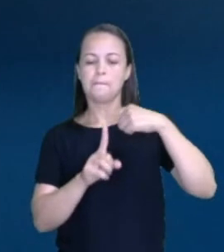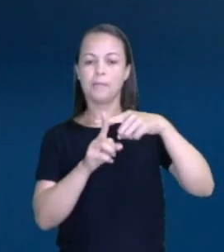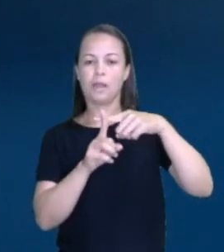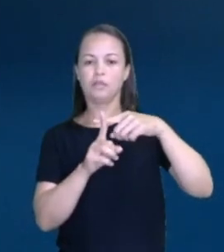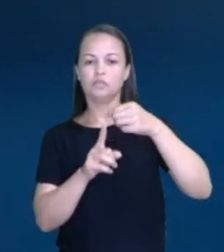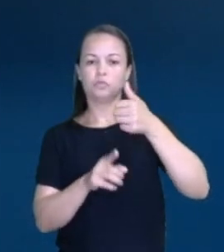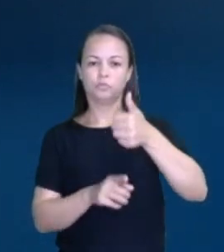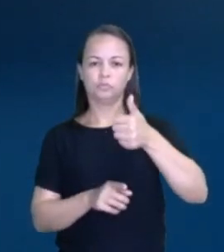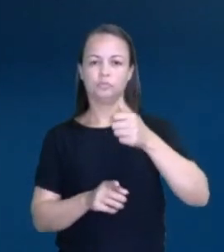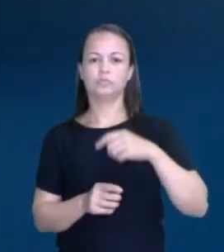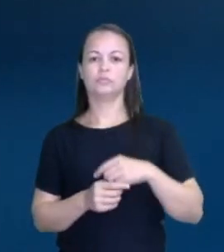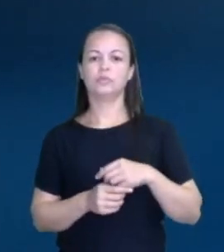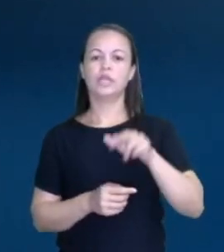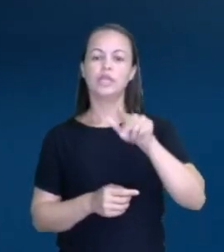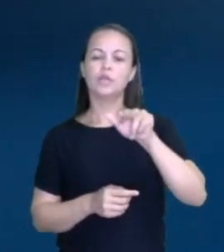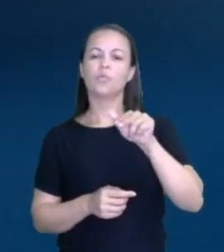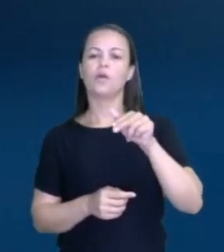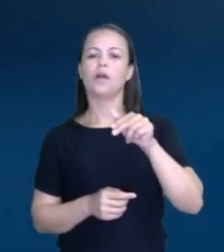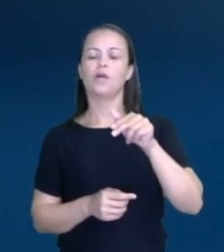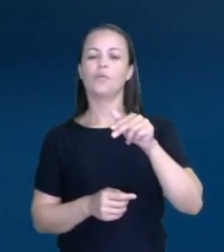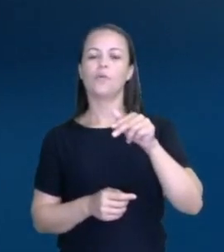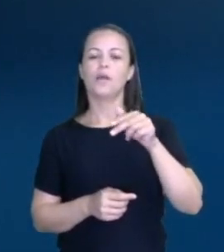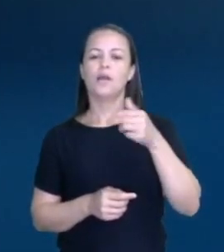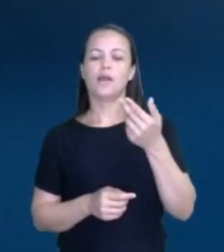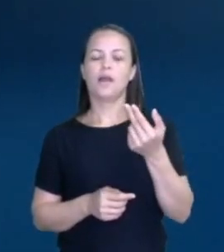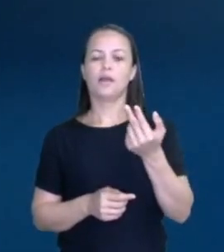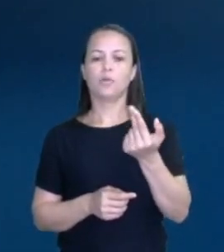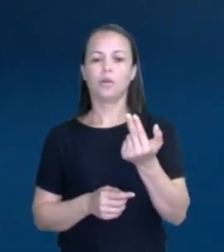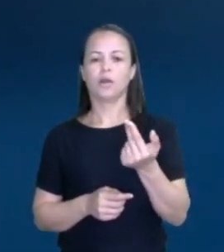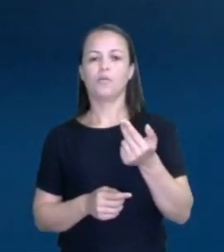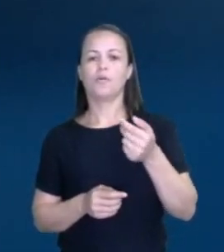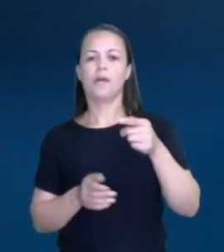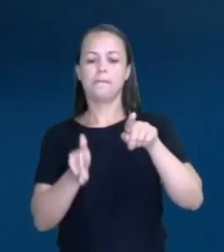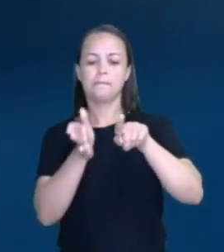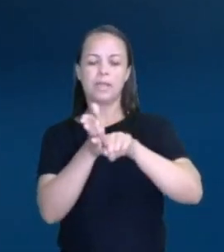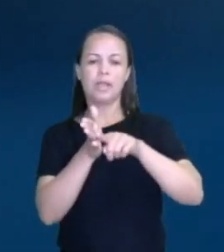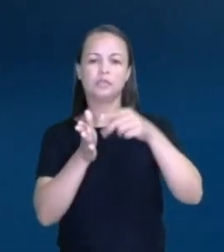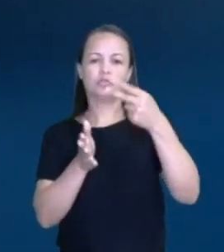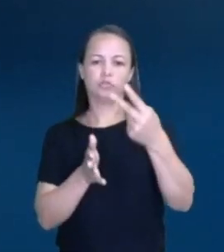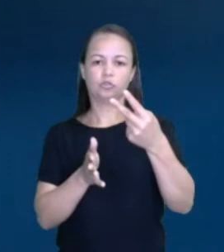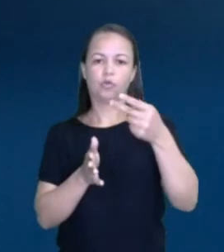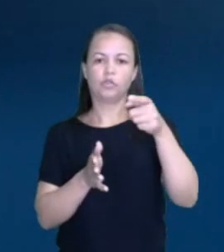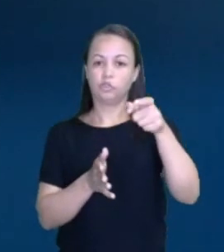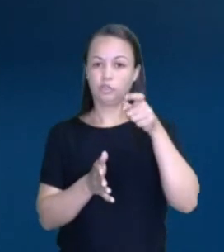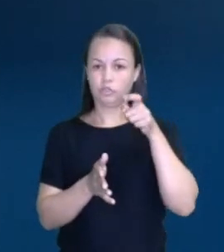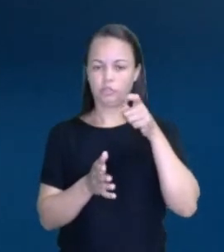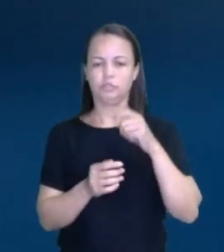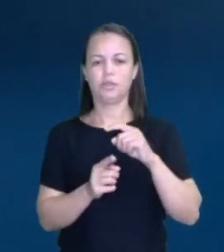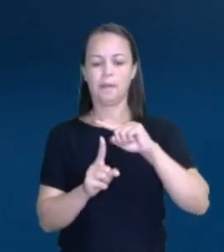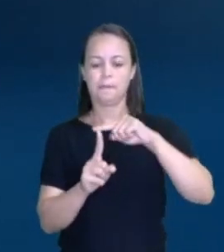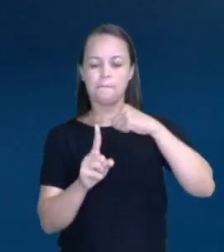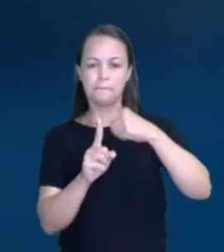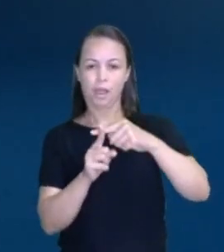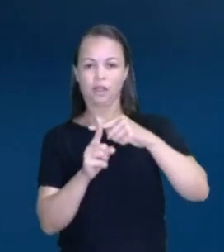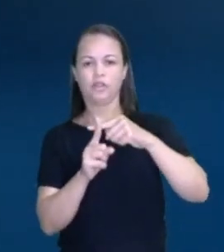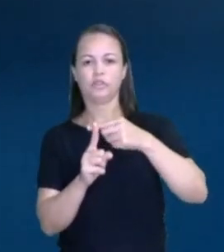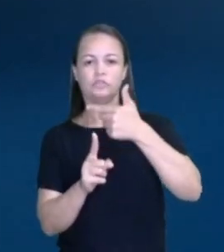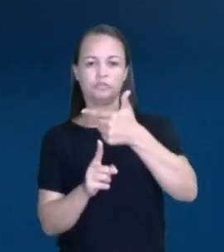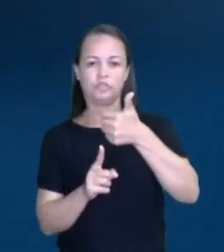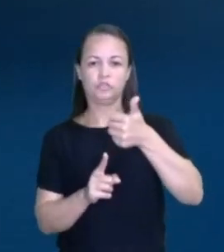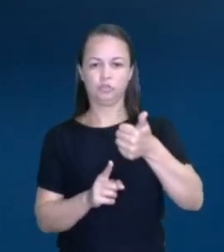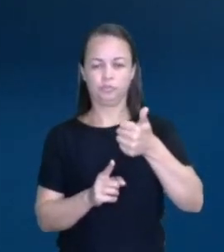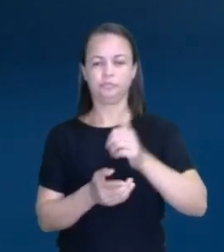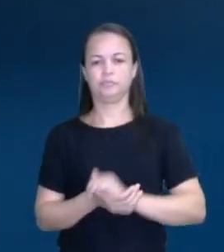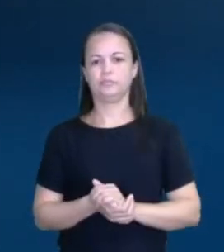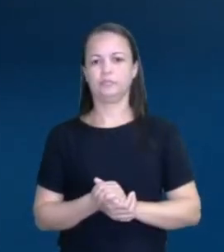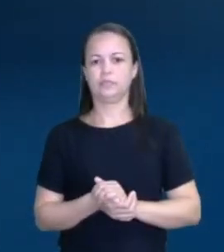mais 1 igual a menos 2x mais 21.